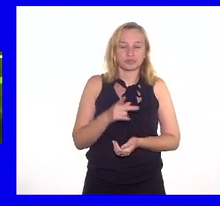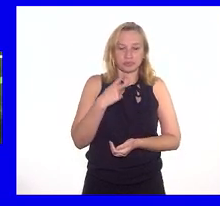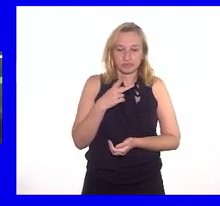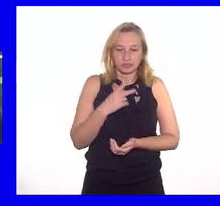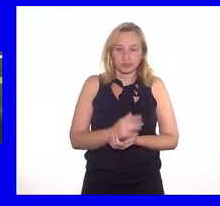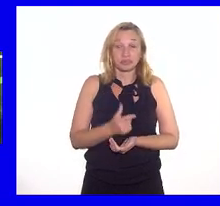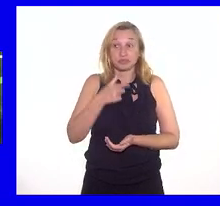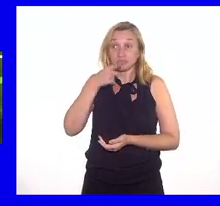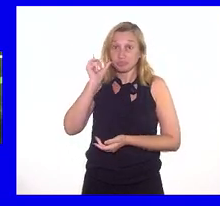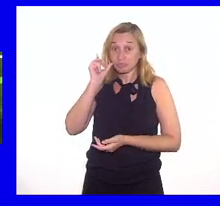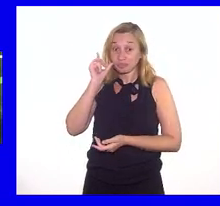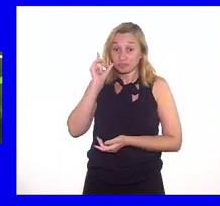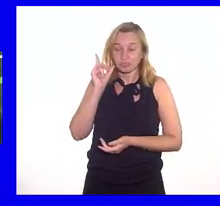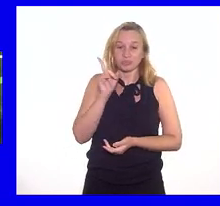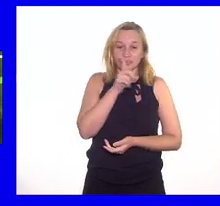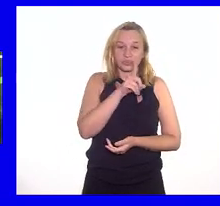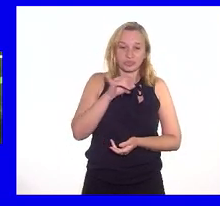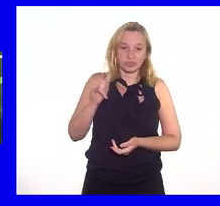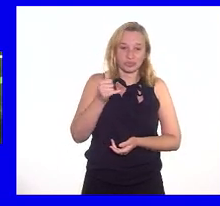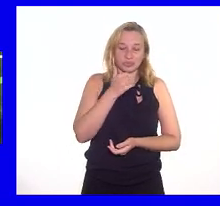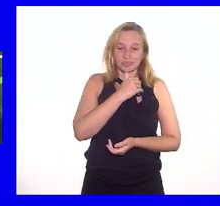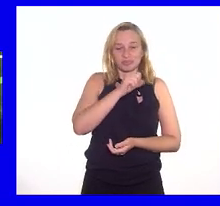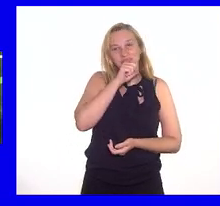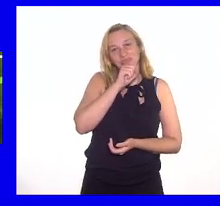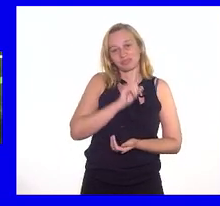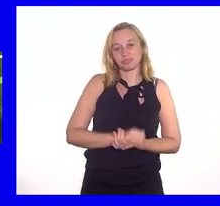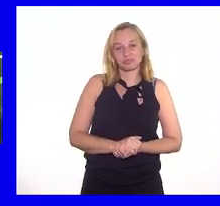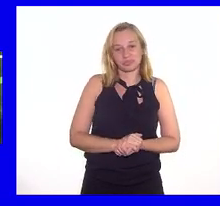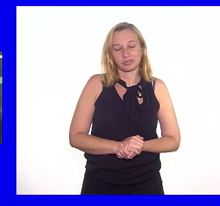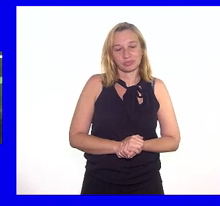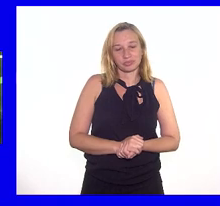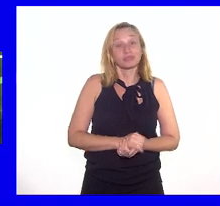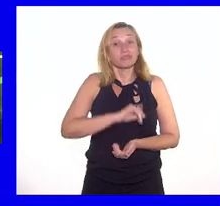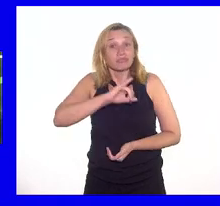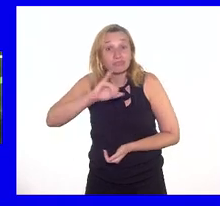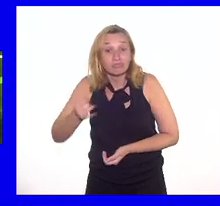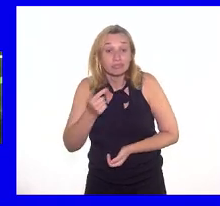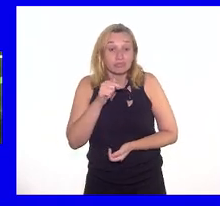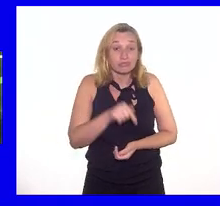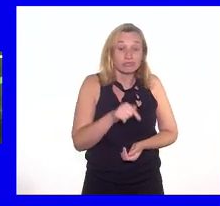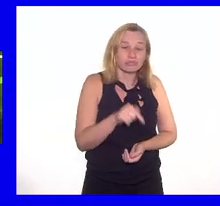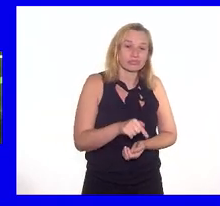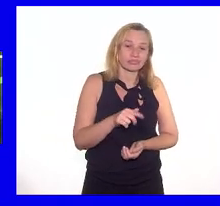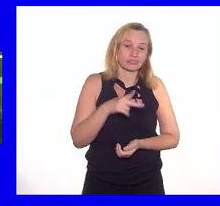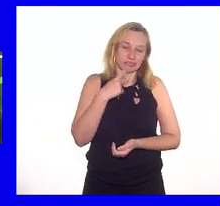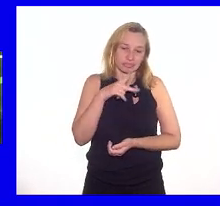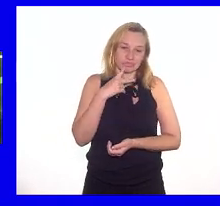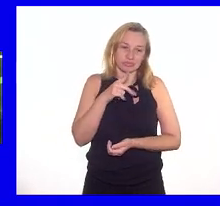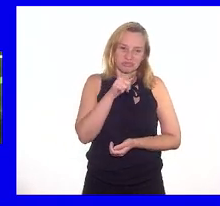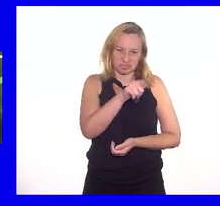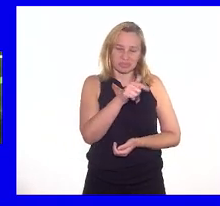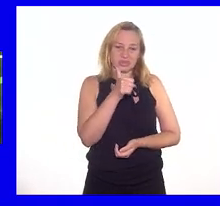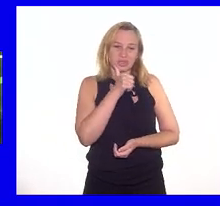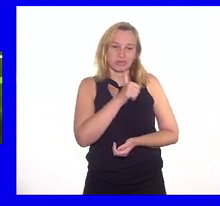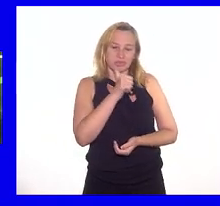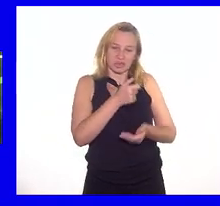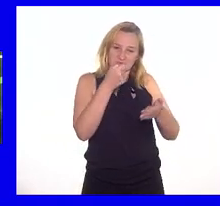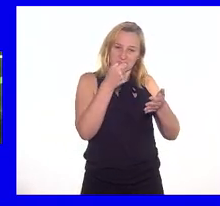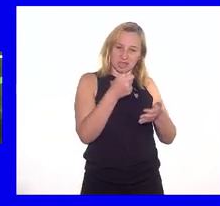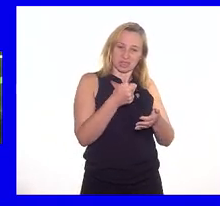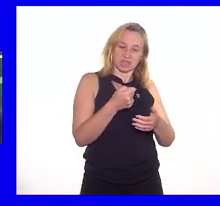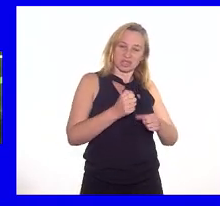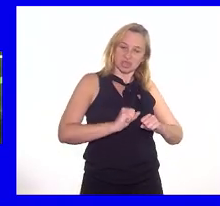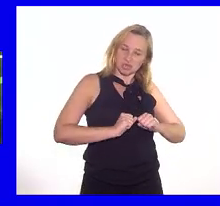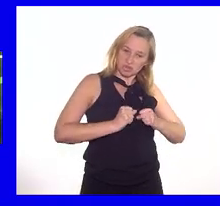coincidência, ontem foi o Dia das Mães. E eu aproveito aqui para dar um destaque para essas guerreiras, né,